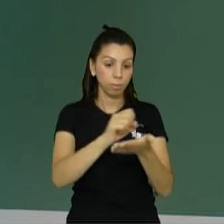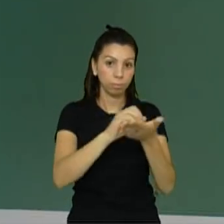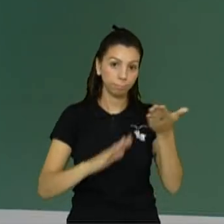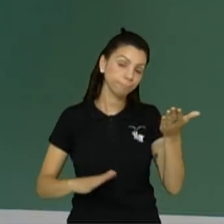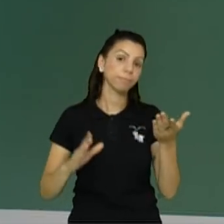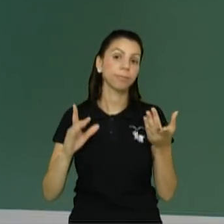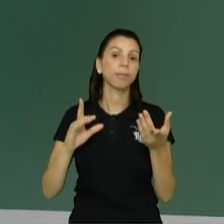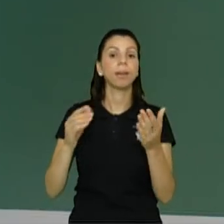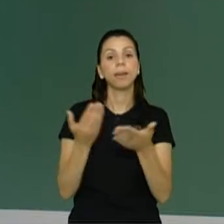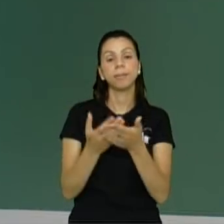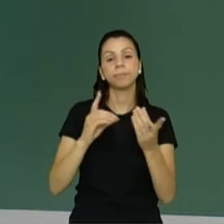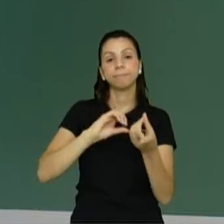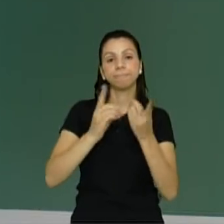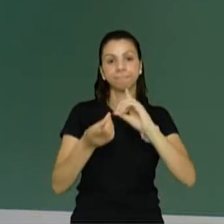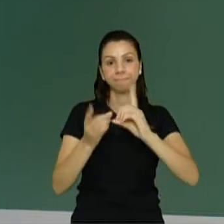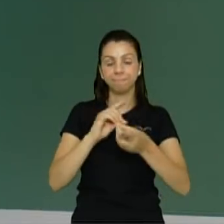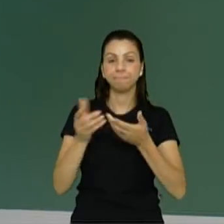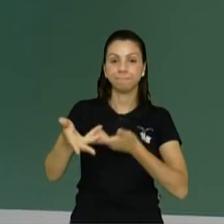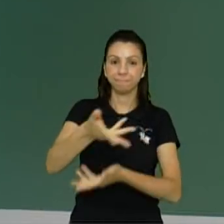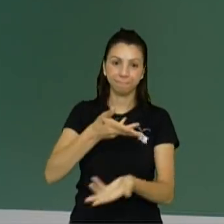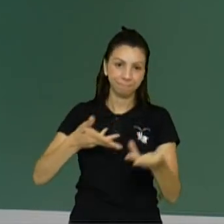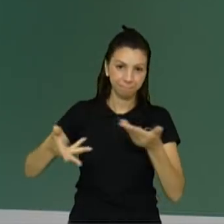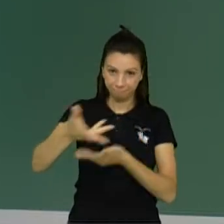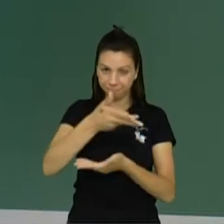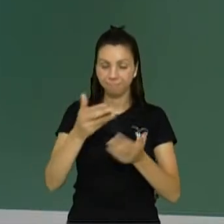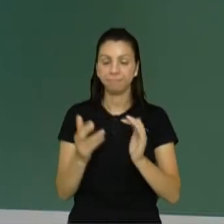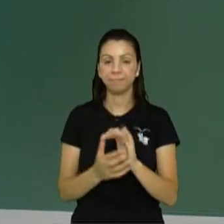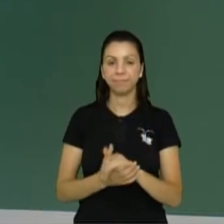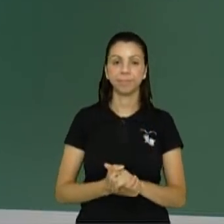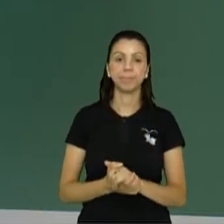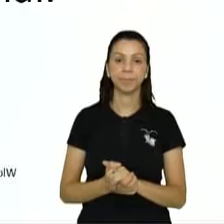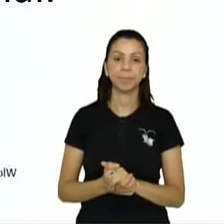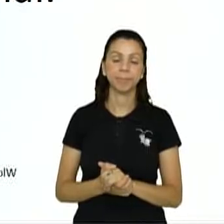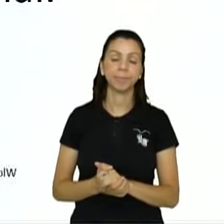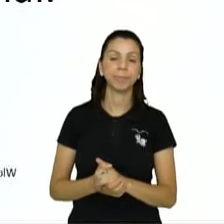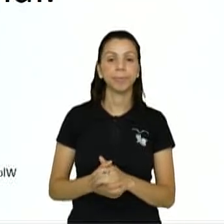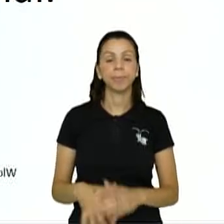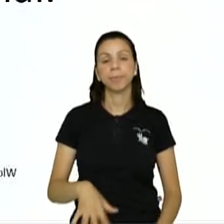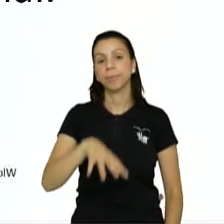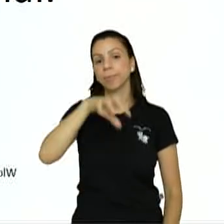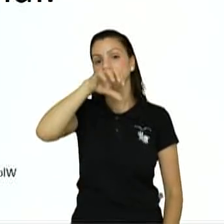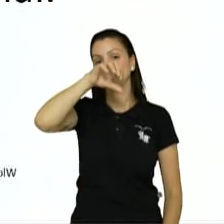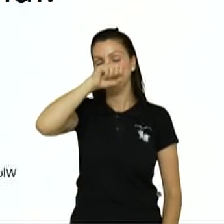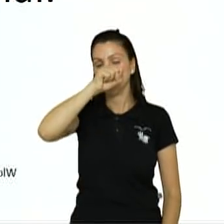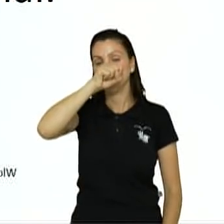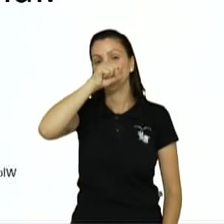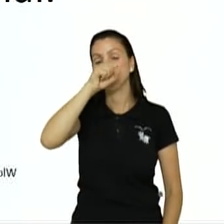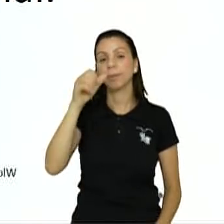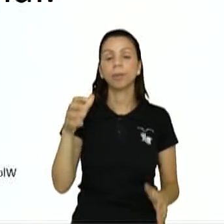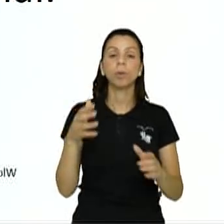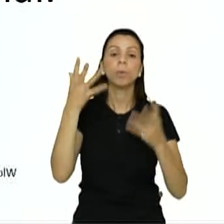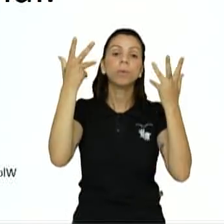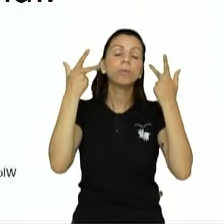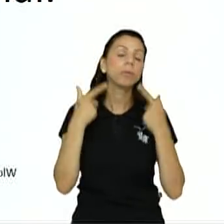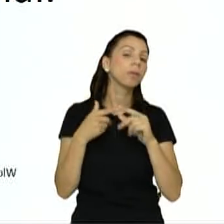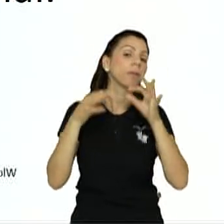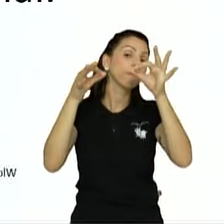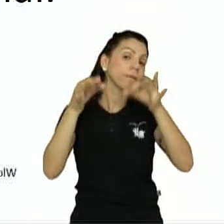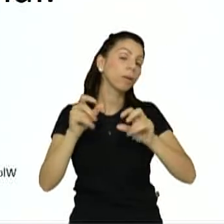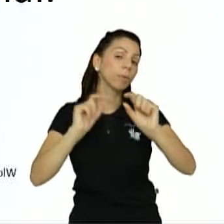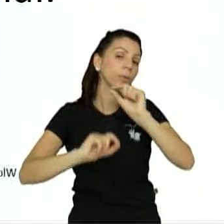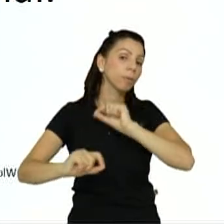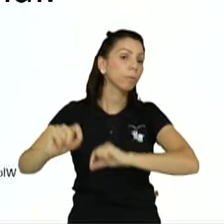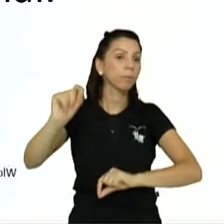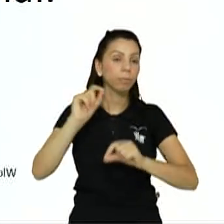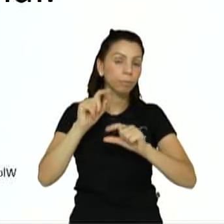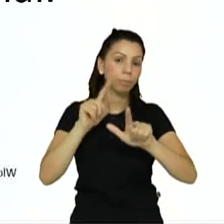você poder fazer algumas atividades e interagir com a gente. Quanto à respiração das classes dos artrópodes, é correto afirmar que,